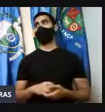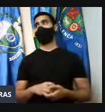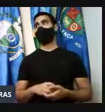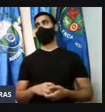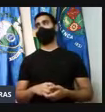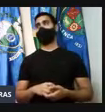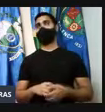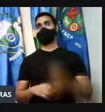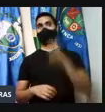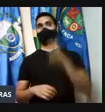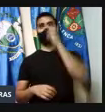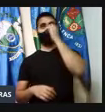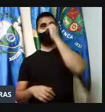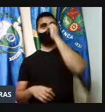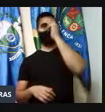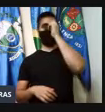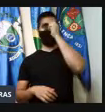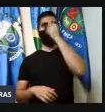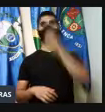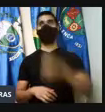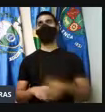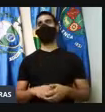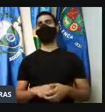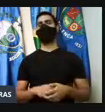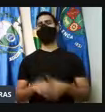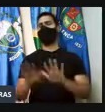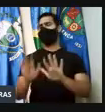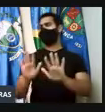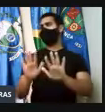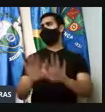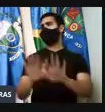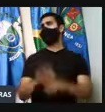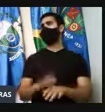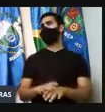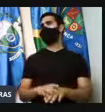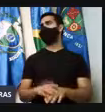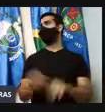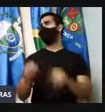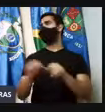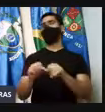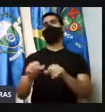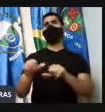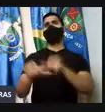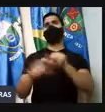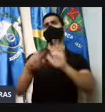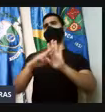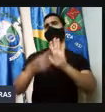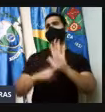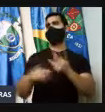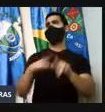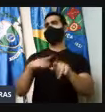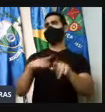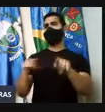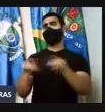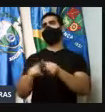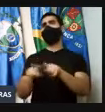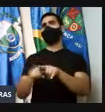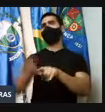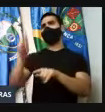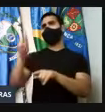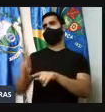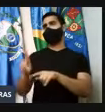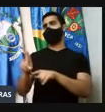Gabinete interno. Não foi feita uma alteração no regimento, e aí ela incluía também os diretores